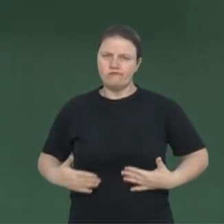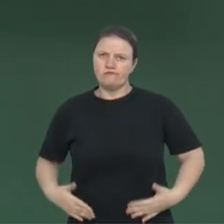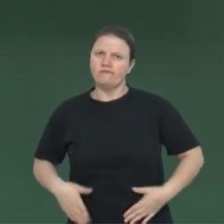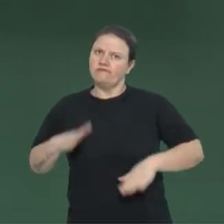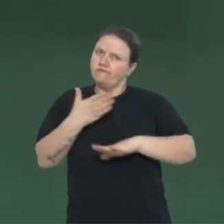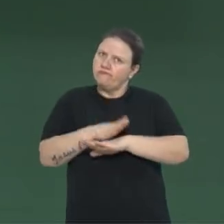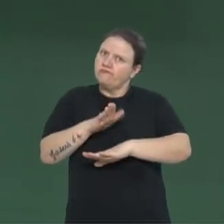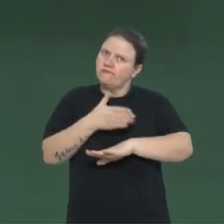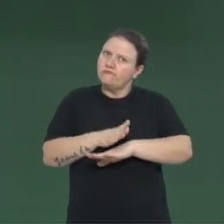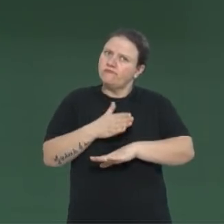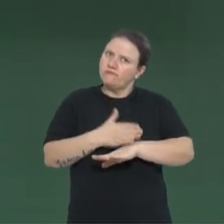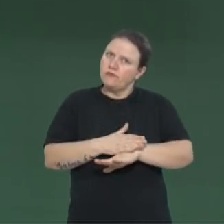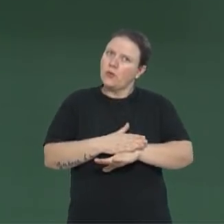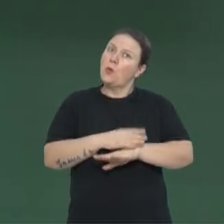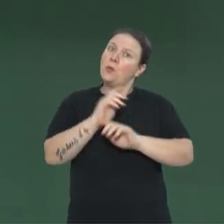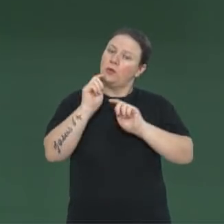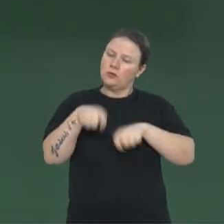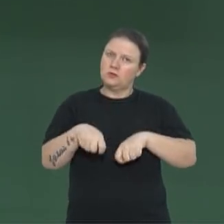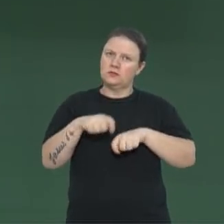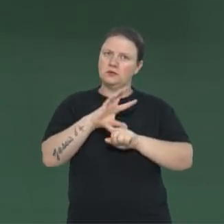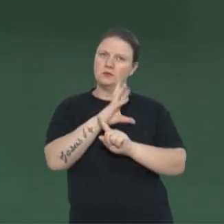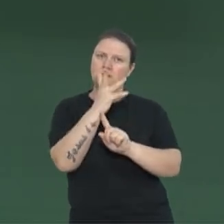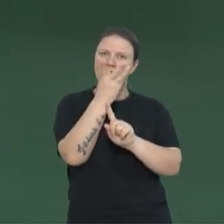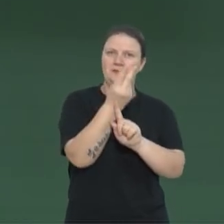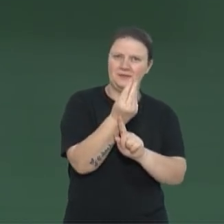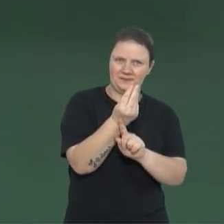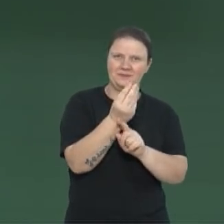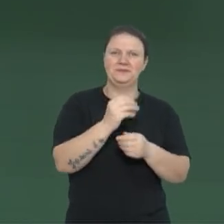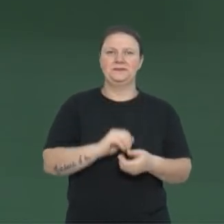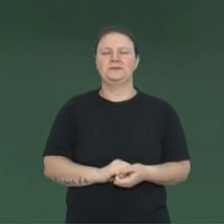no caso, desenvolver uma atividade artística.